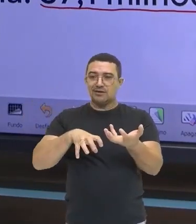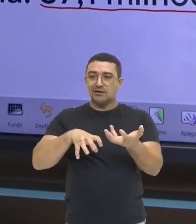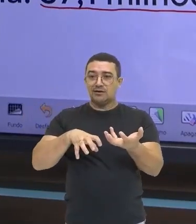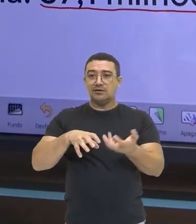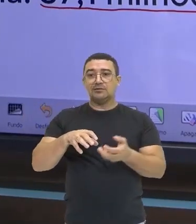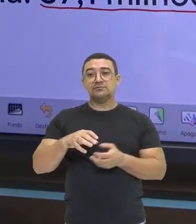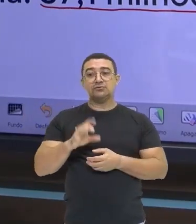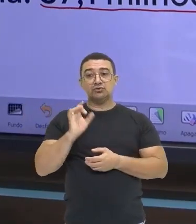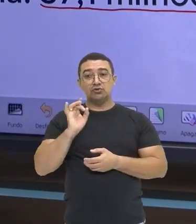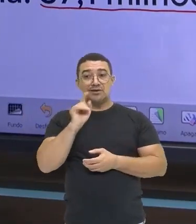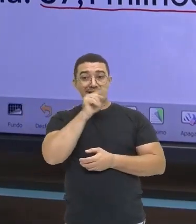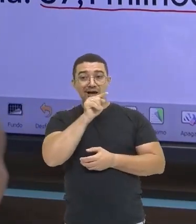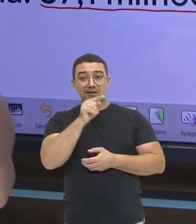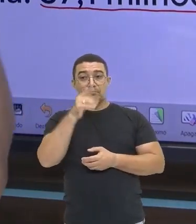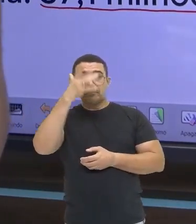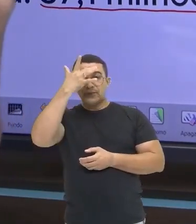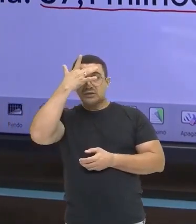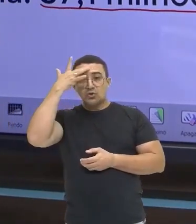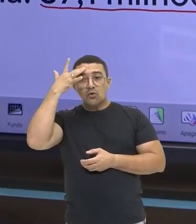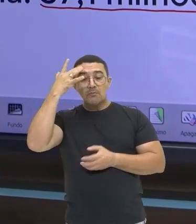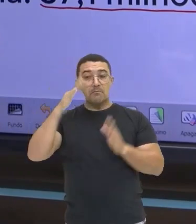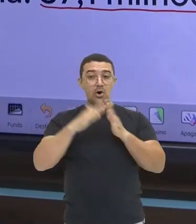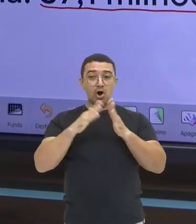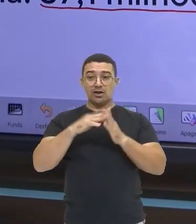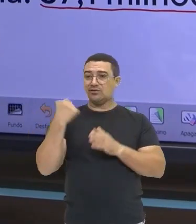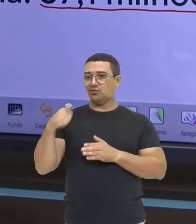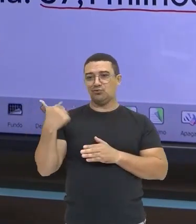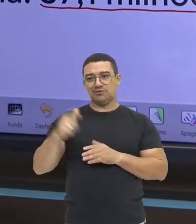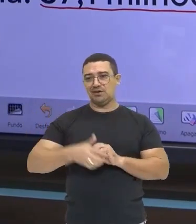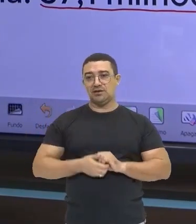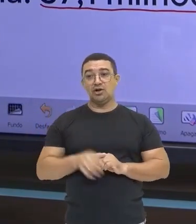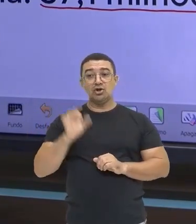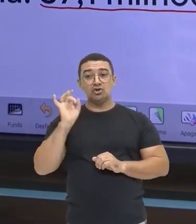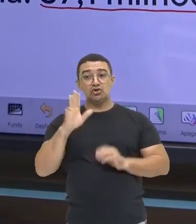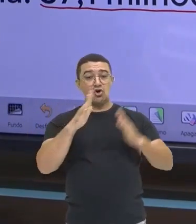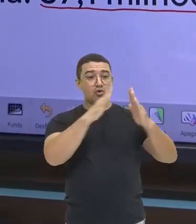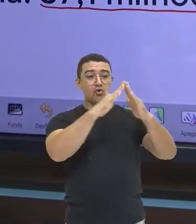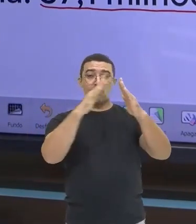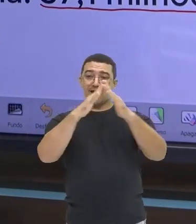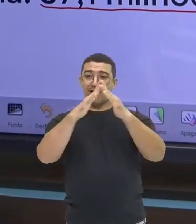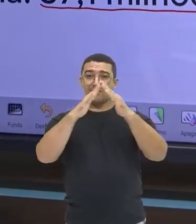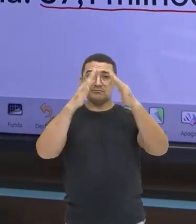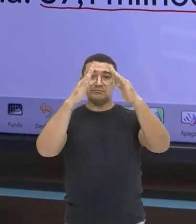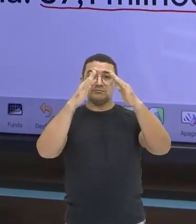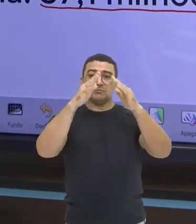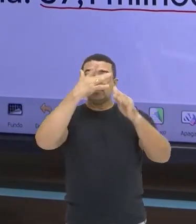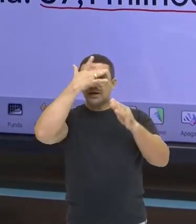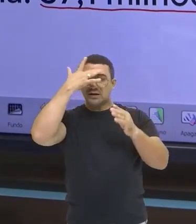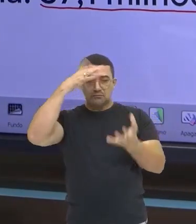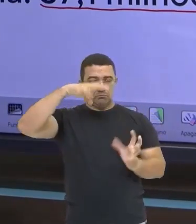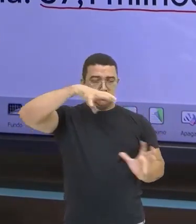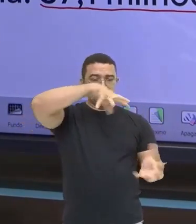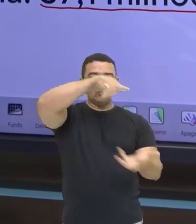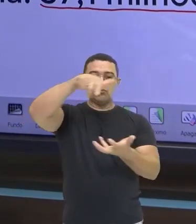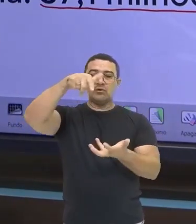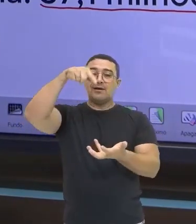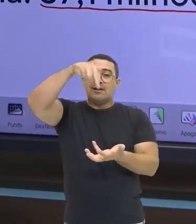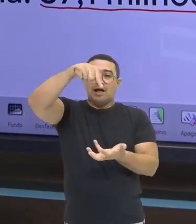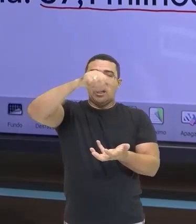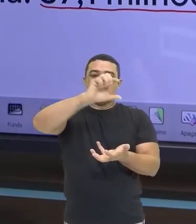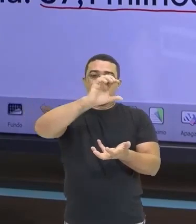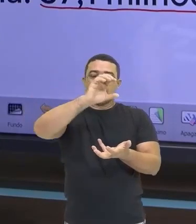de pesquisas, tá bom? De vários países do mundo, mas a gente não tem uma nação ocupando aquele continente, tudo